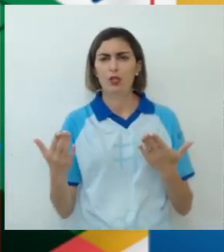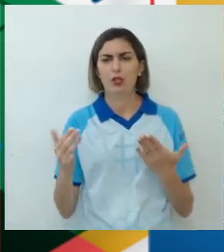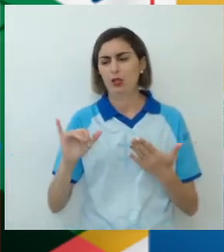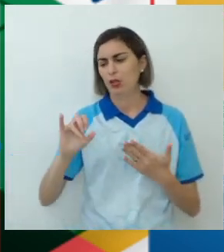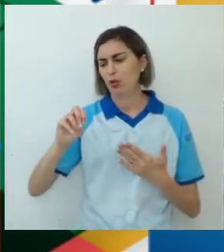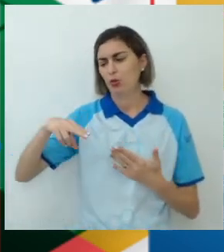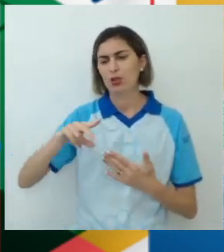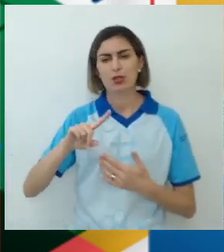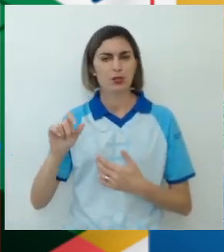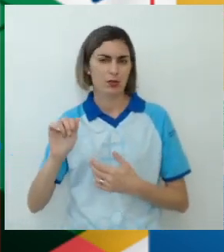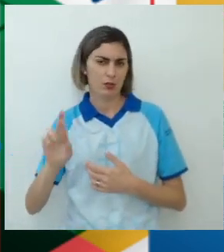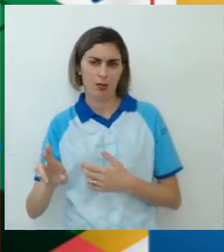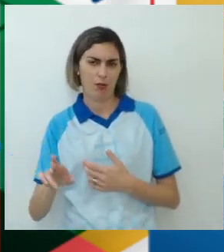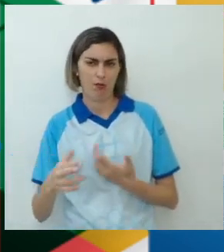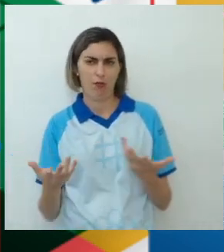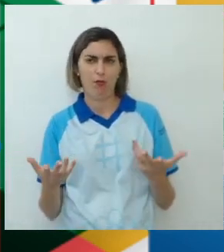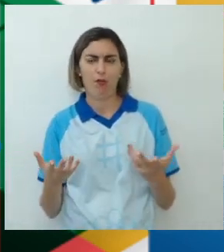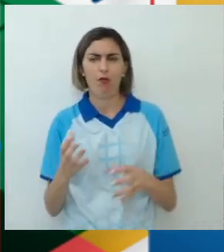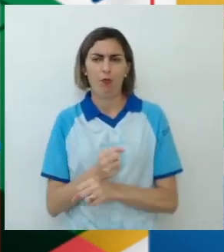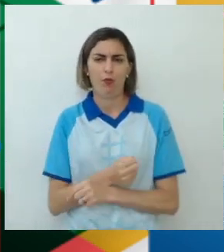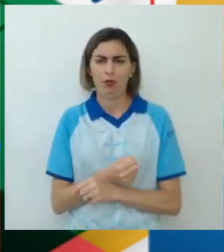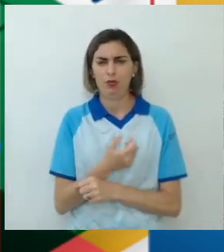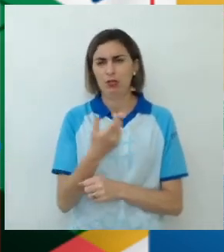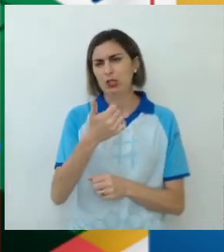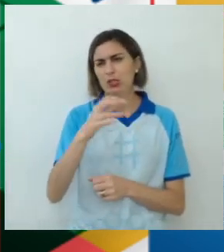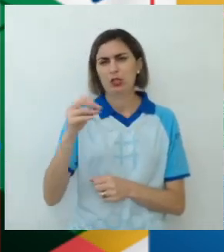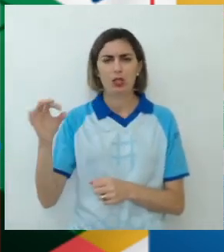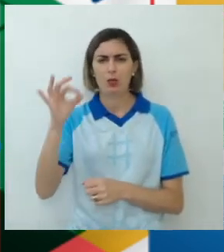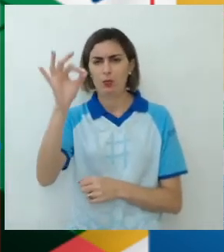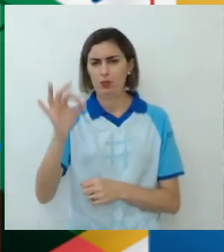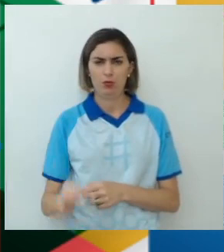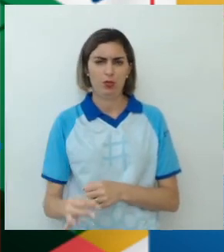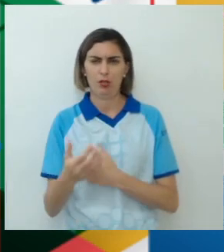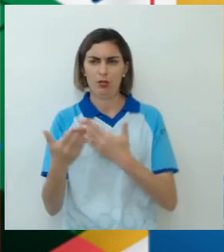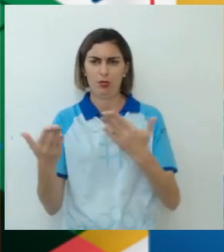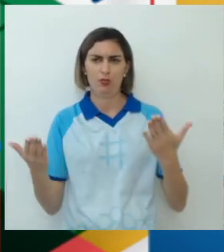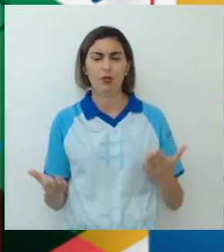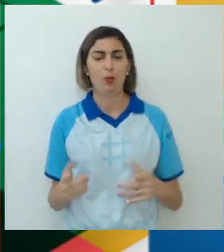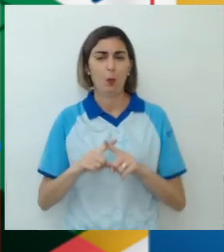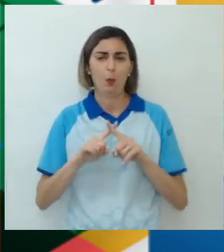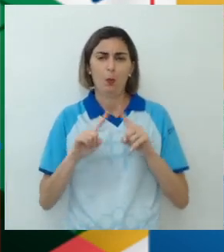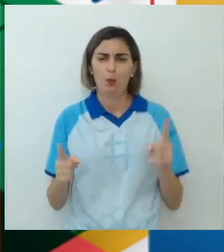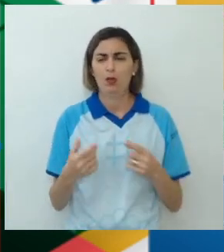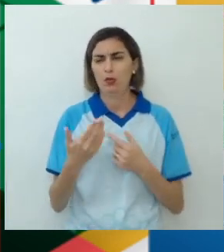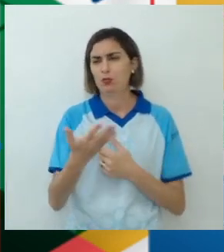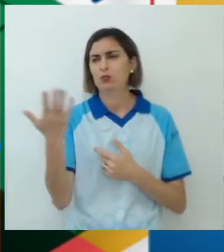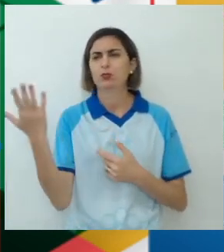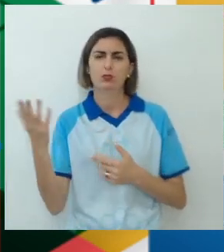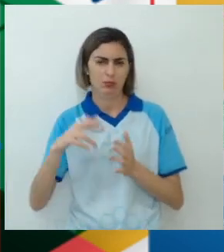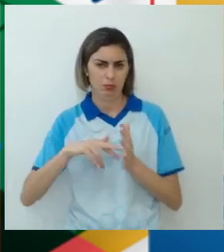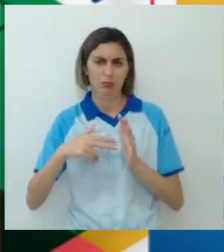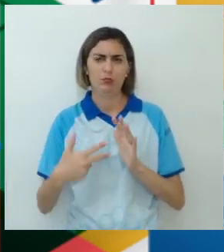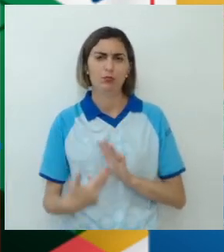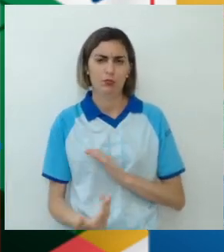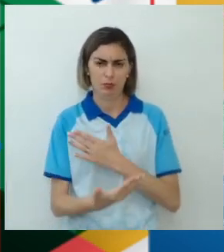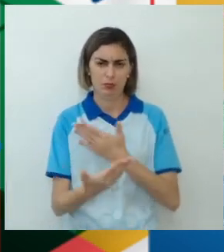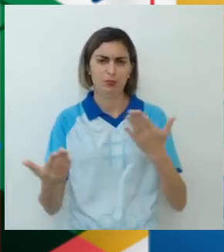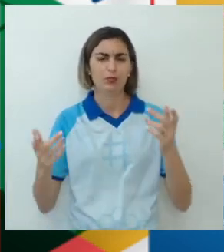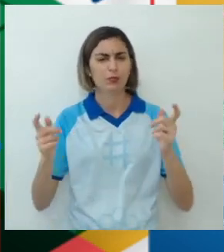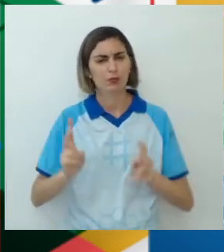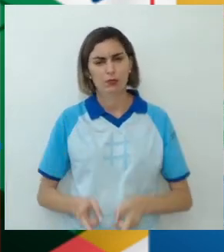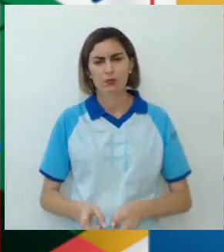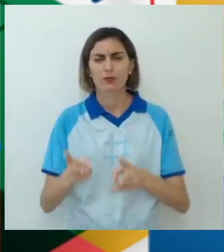ionizar completamente. Ele não vai liberar 100% dos seus íons H+, mas vai ser uma quantidade significativa. Para